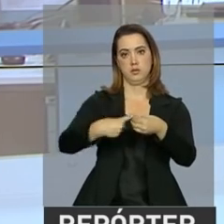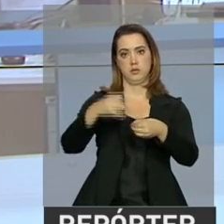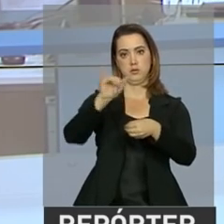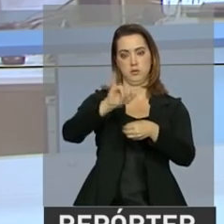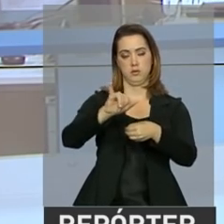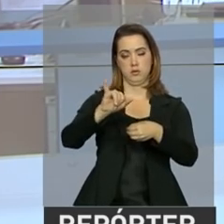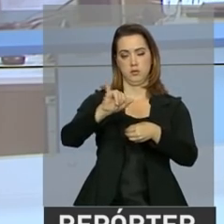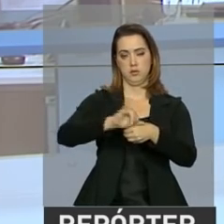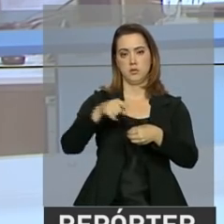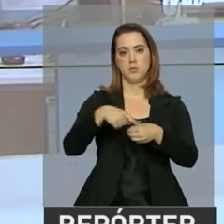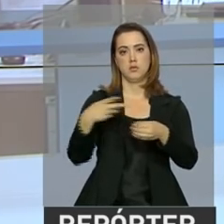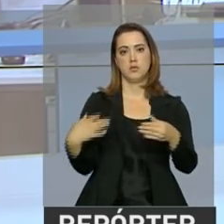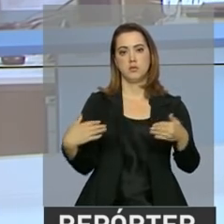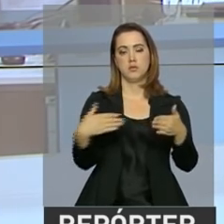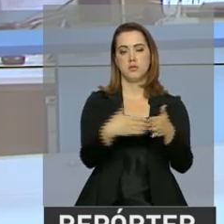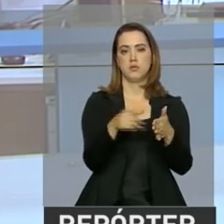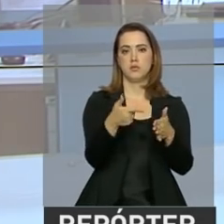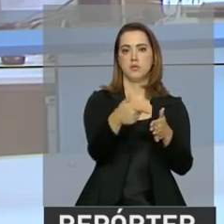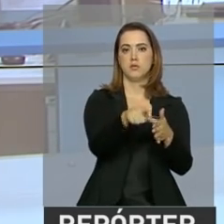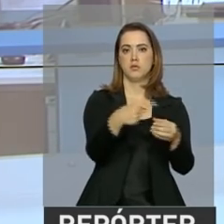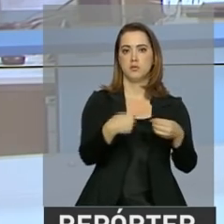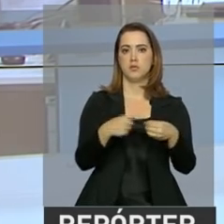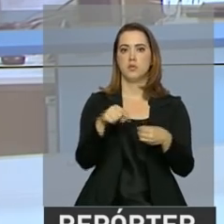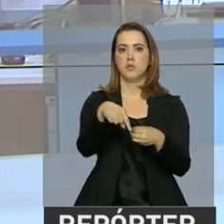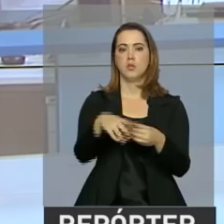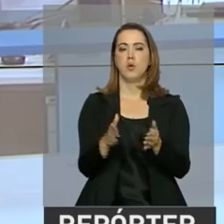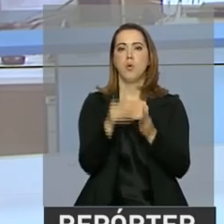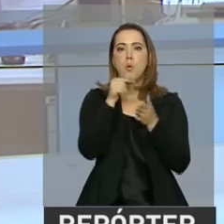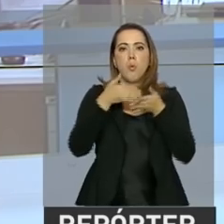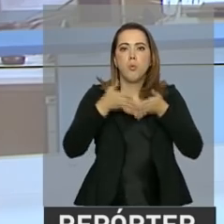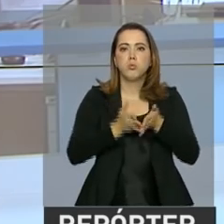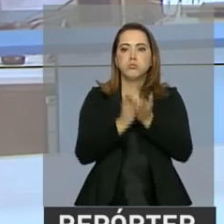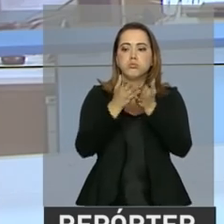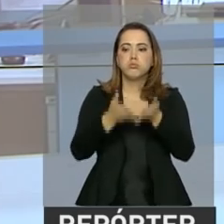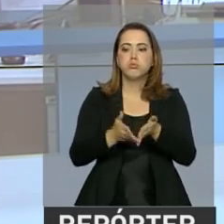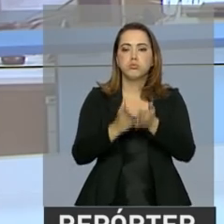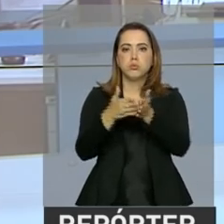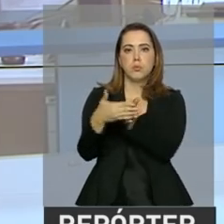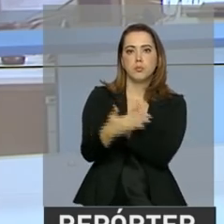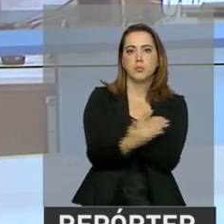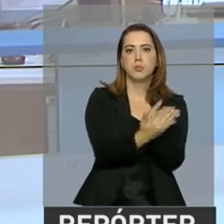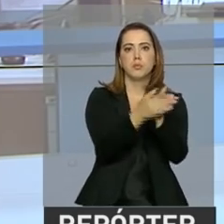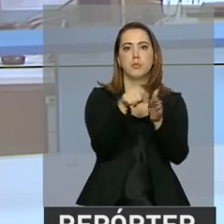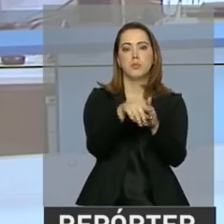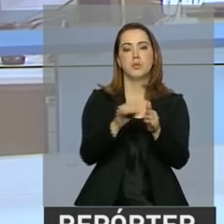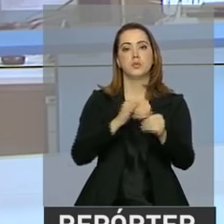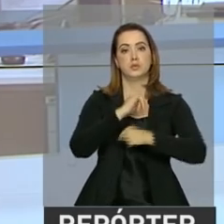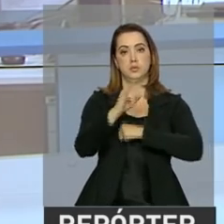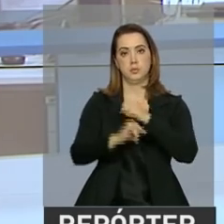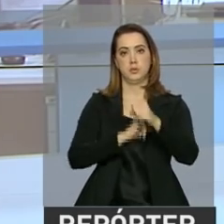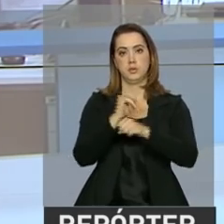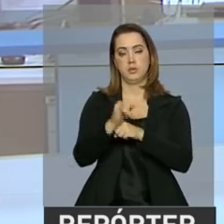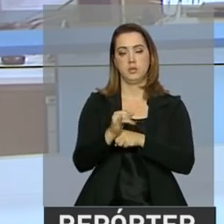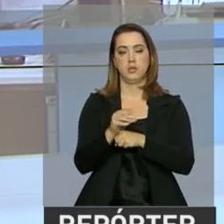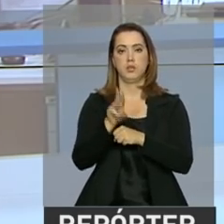Zona Oeste, a revitalização do Porto Maravilha e o acesso público à internet sem fio na região da Praça